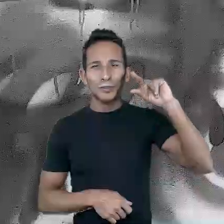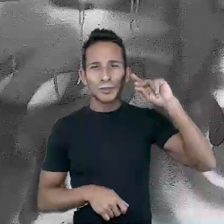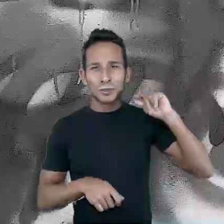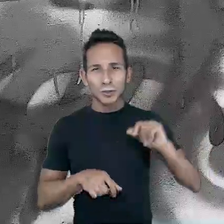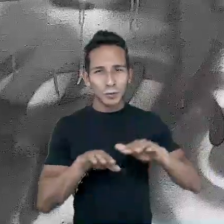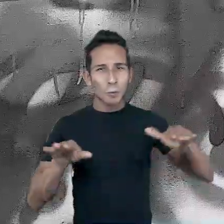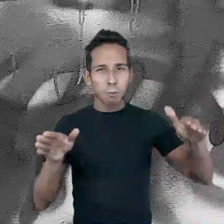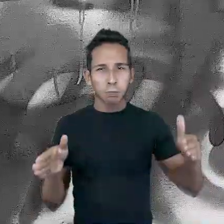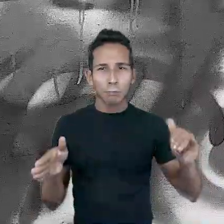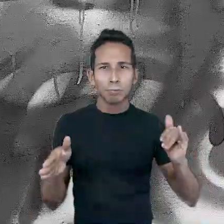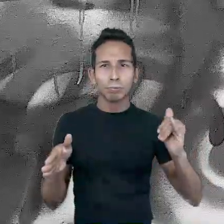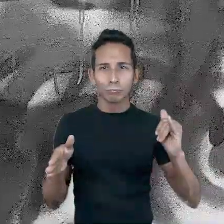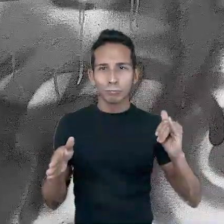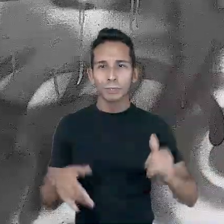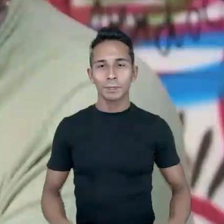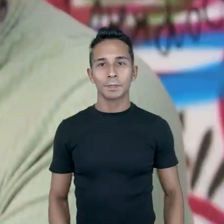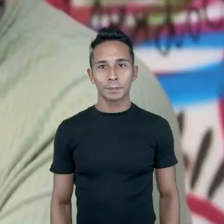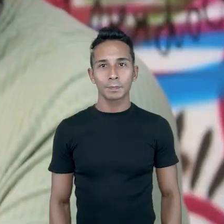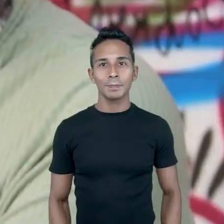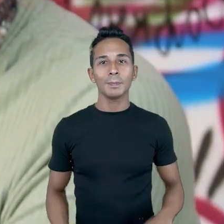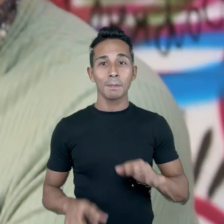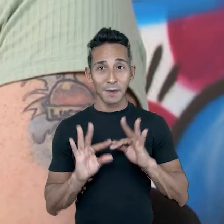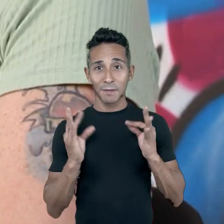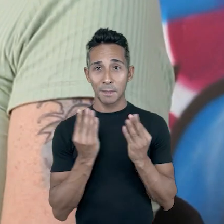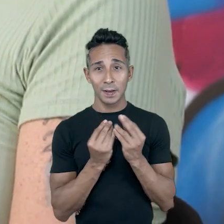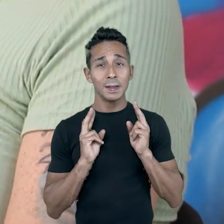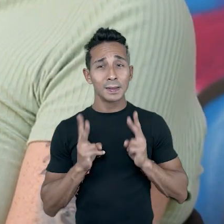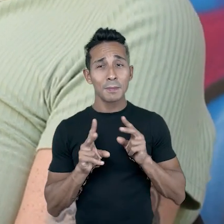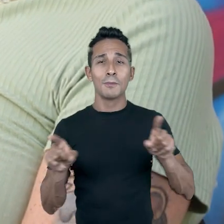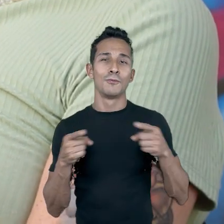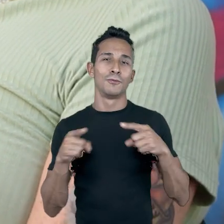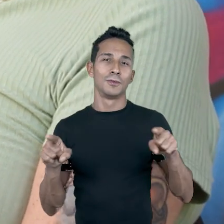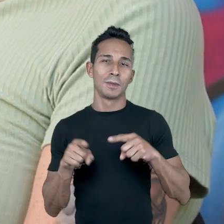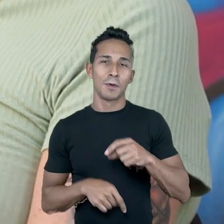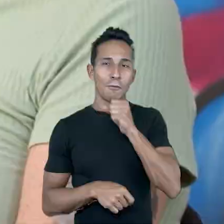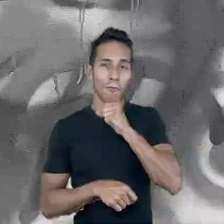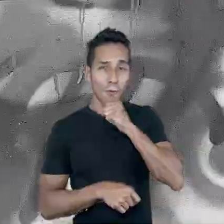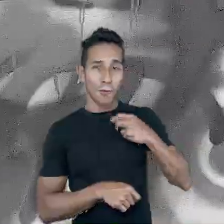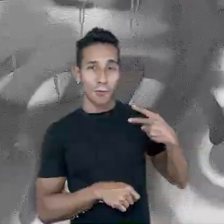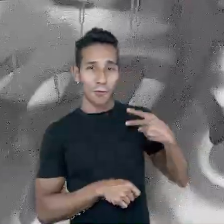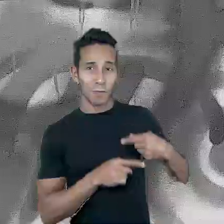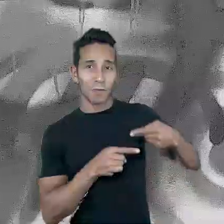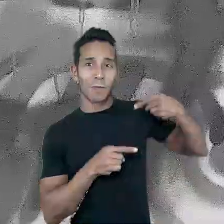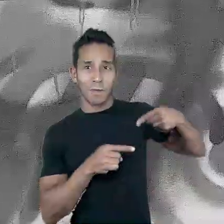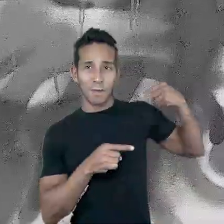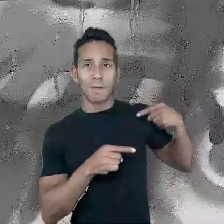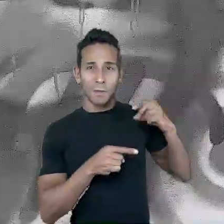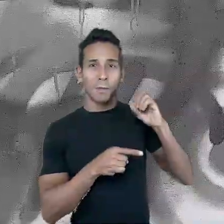aqueles órgãos Spark antigo, que tinha bateria eletrônica e tal. A música sempre esteve na minha família, né? O meu